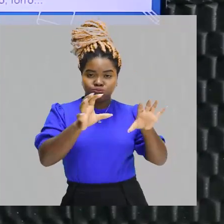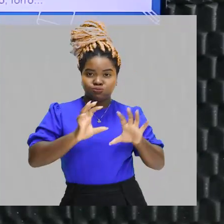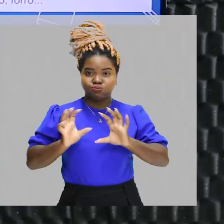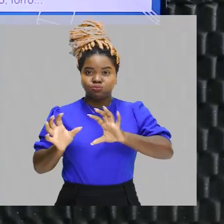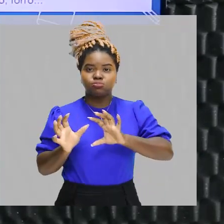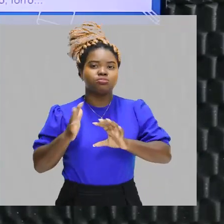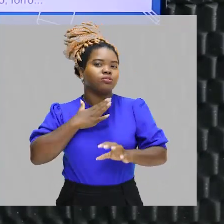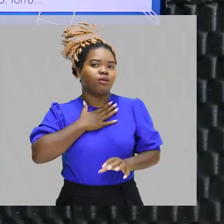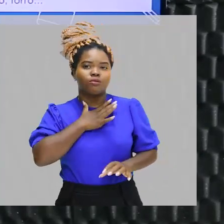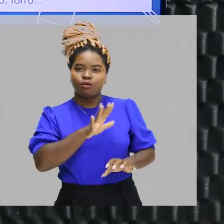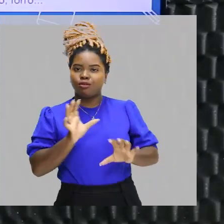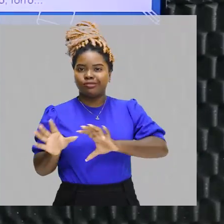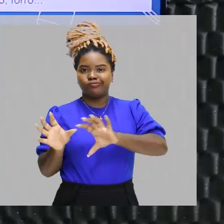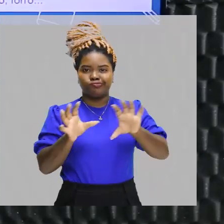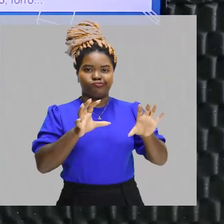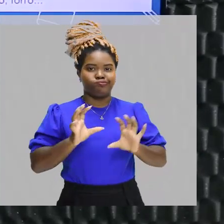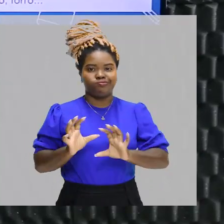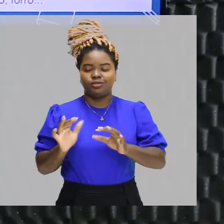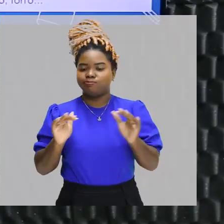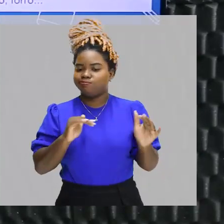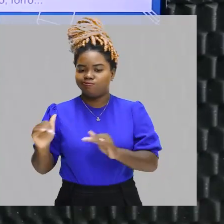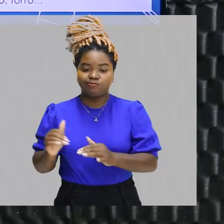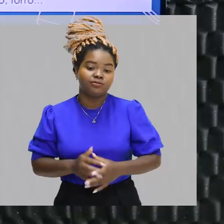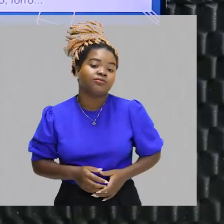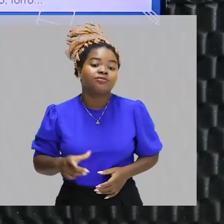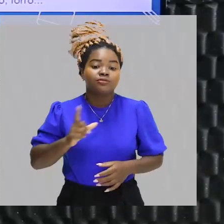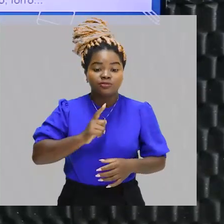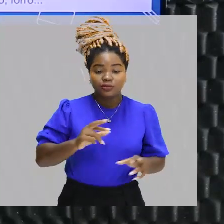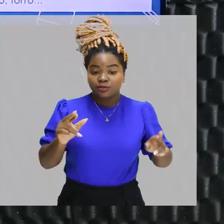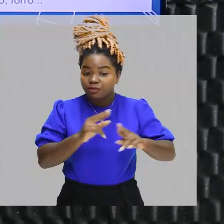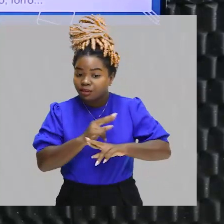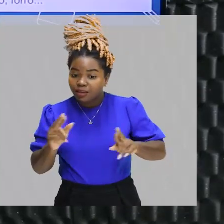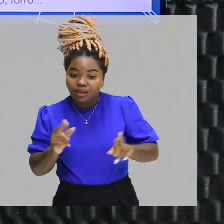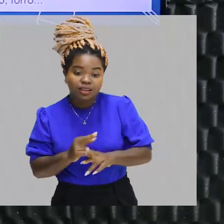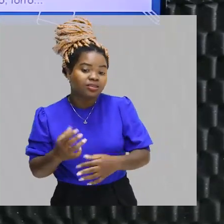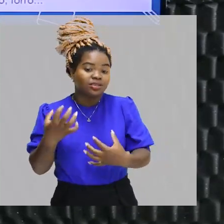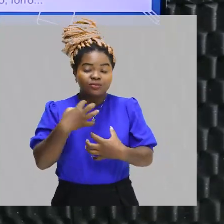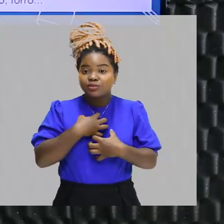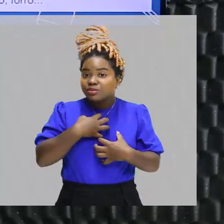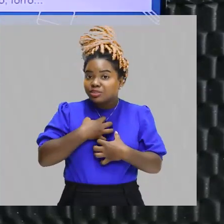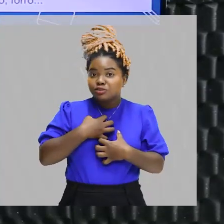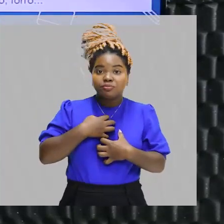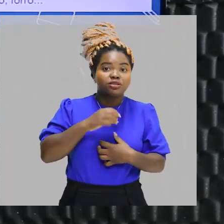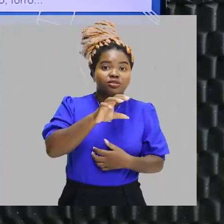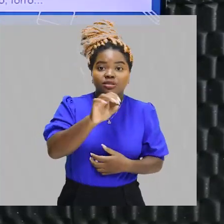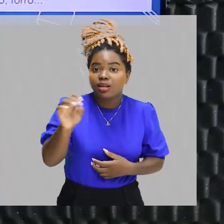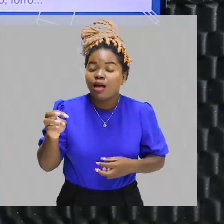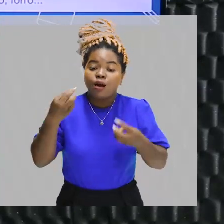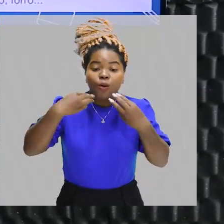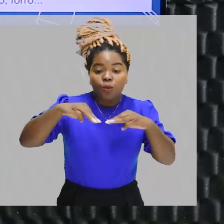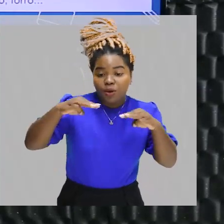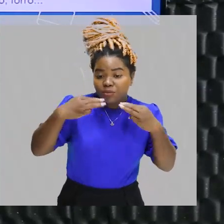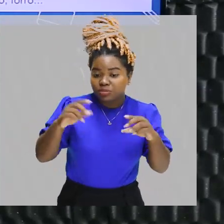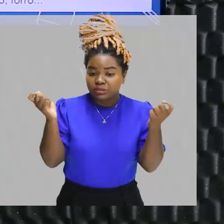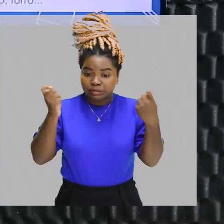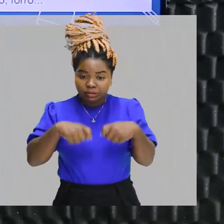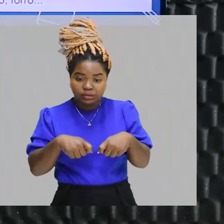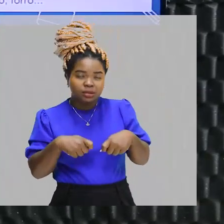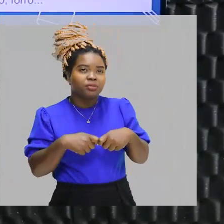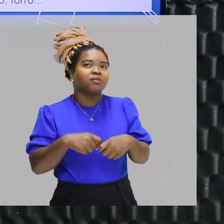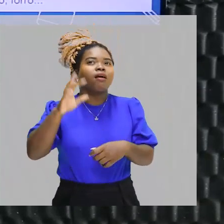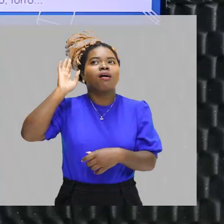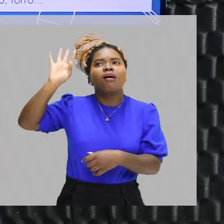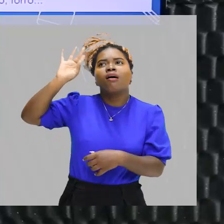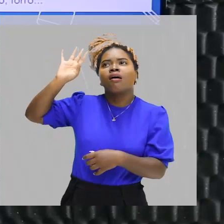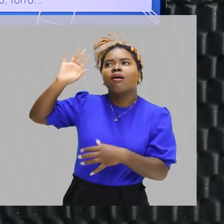emoção, nostalgia, alegria, euforia, melancolia, entre outros sentimentos. Uma música é capaz de te levar literalmente a um estado